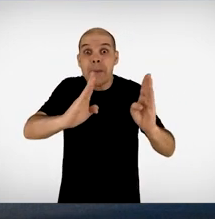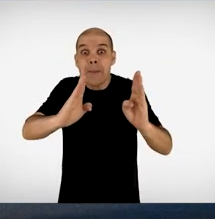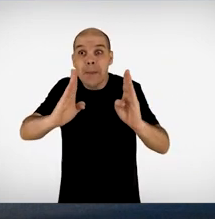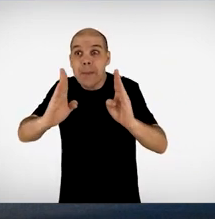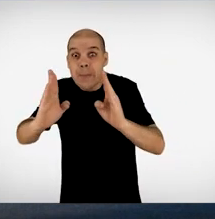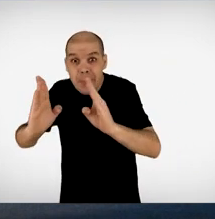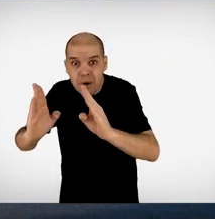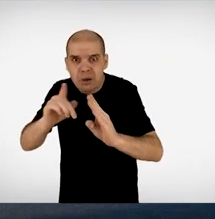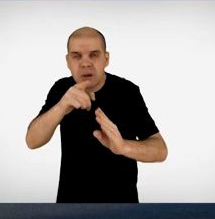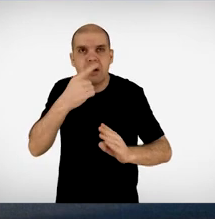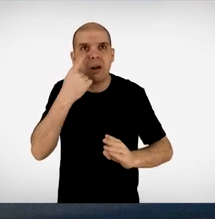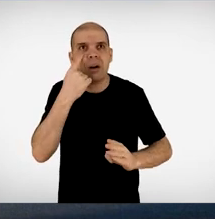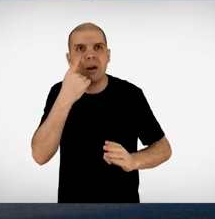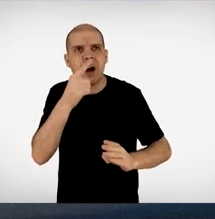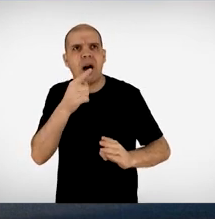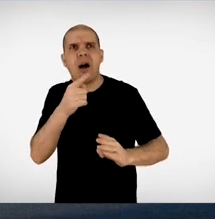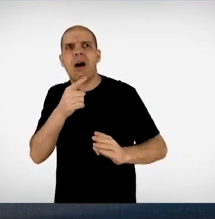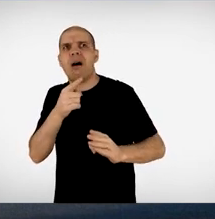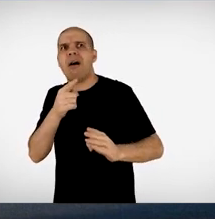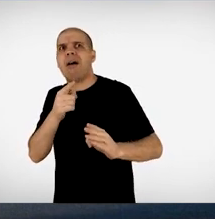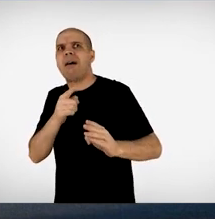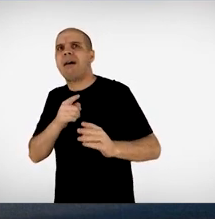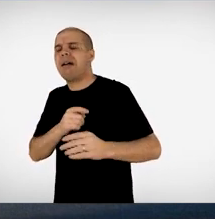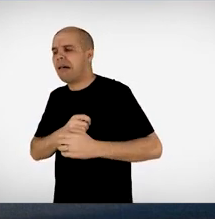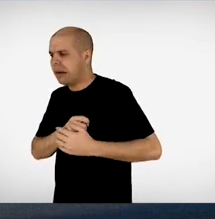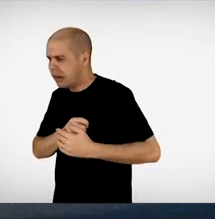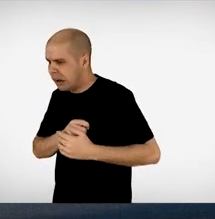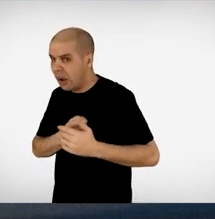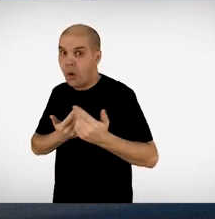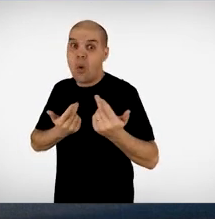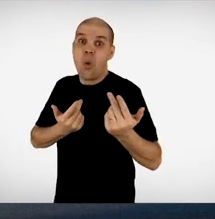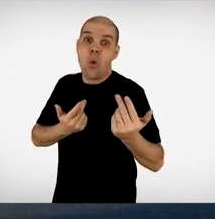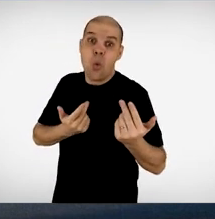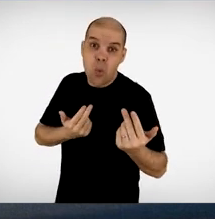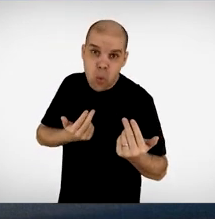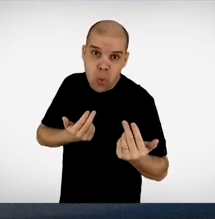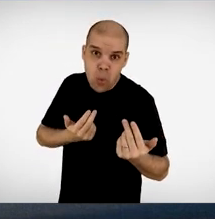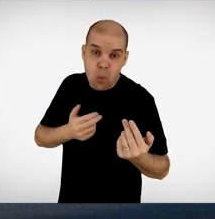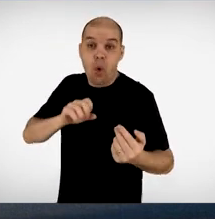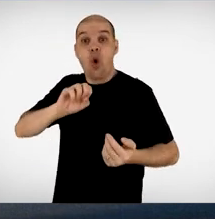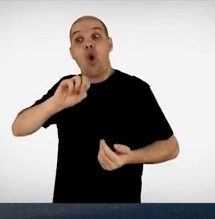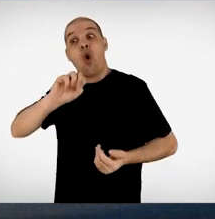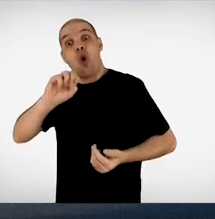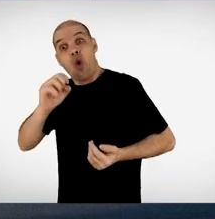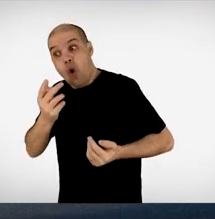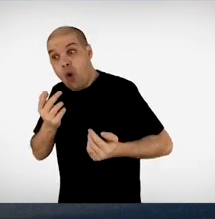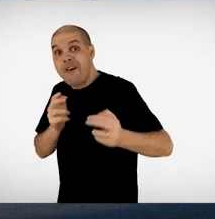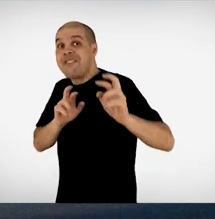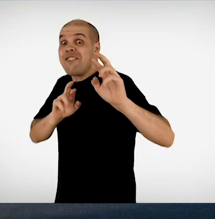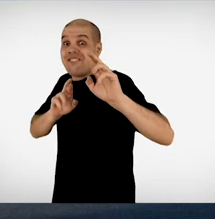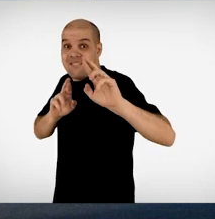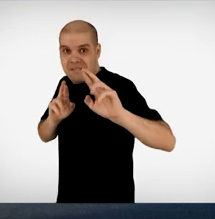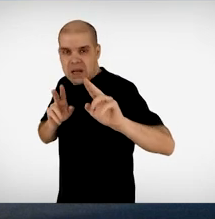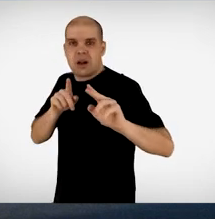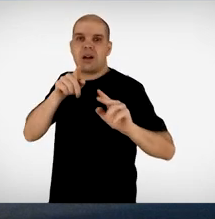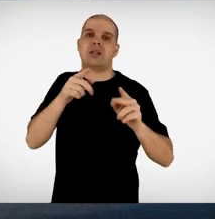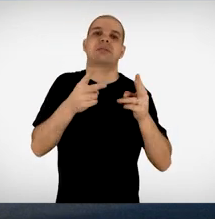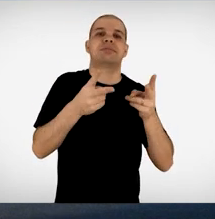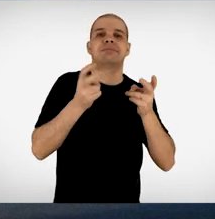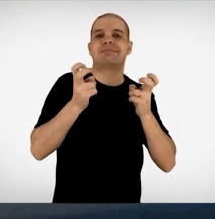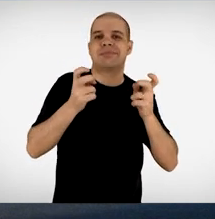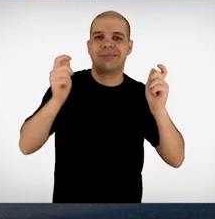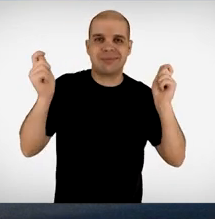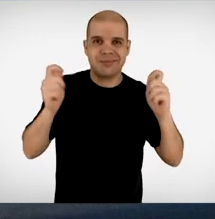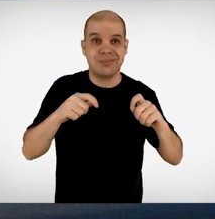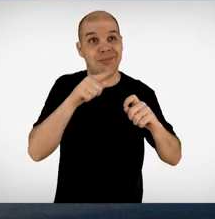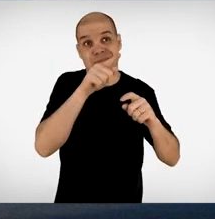dar conta dos 12 capítulos de maneira nenhuma, né? Não tenho, nem quero saturar a compreensão de vocês, é para a gente abrir umas possibilidades